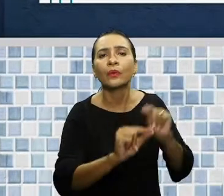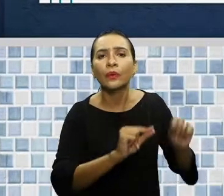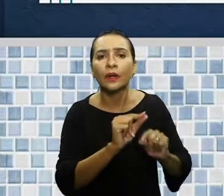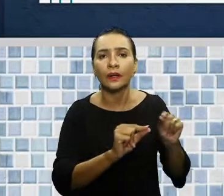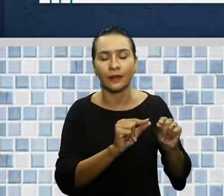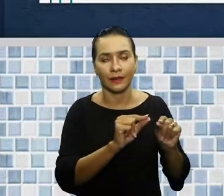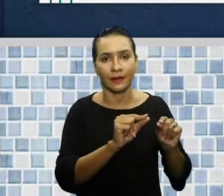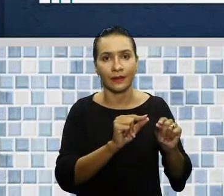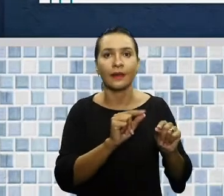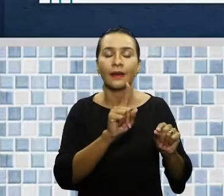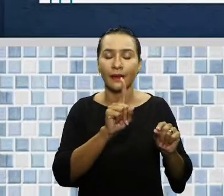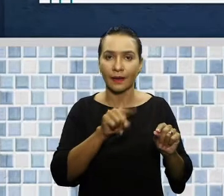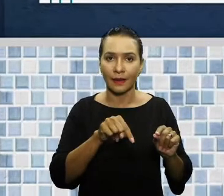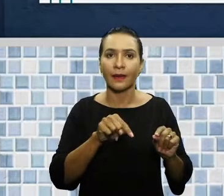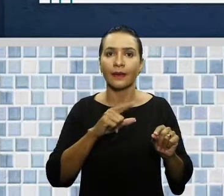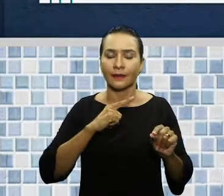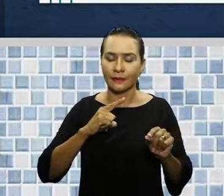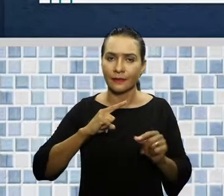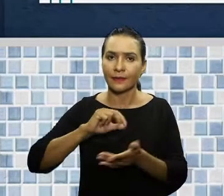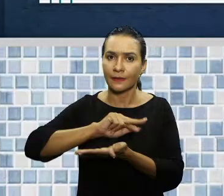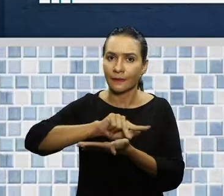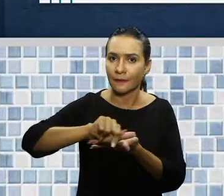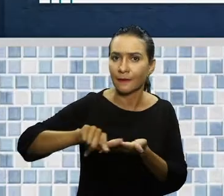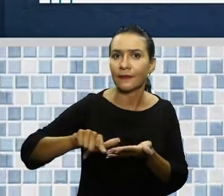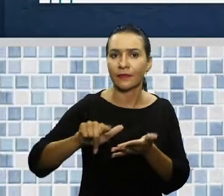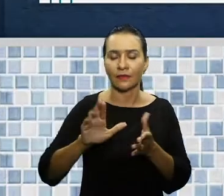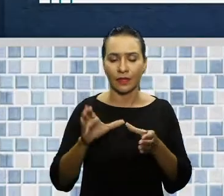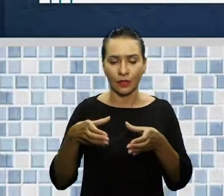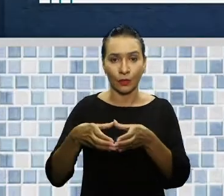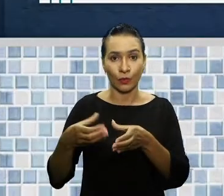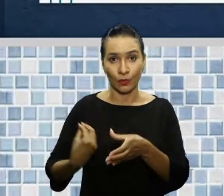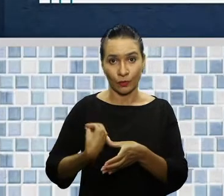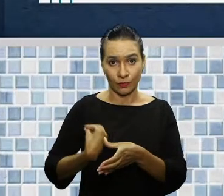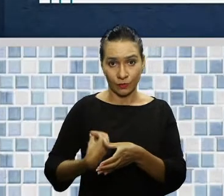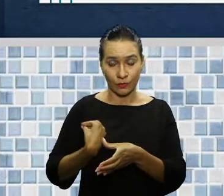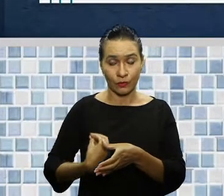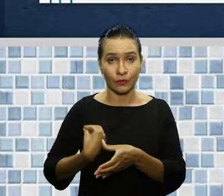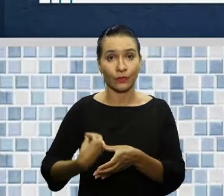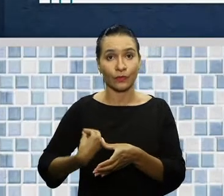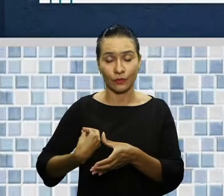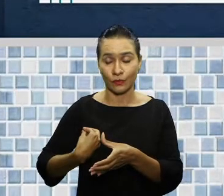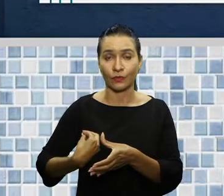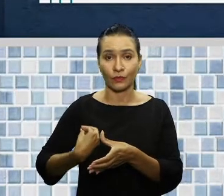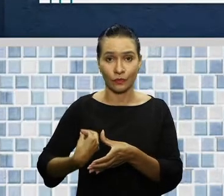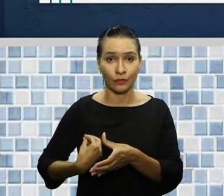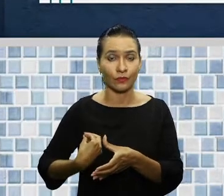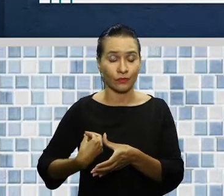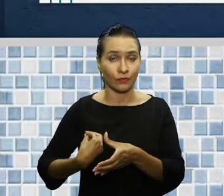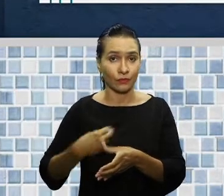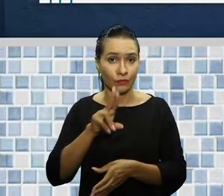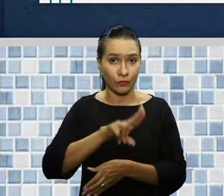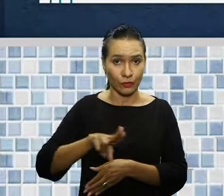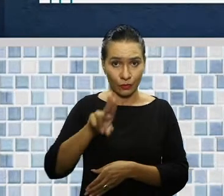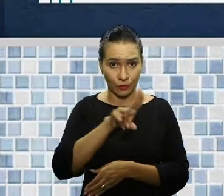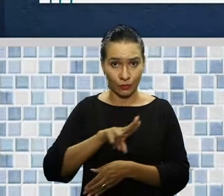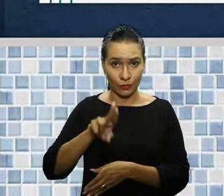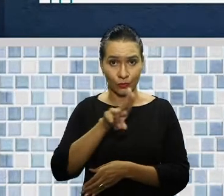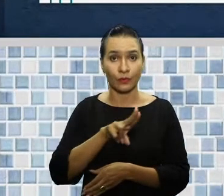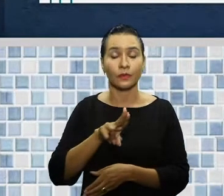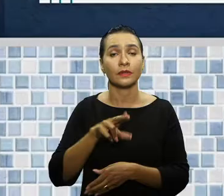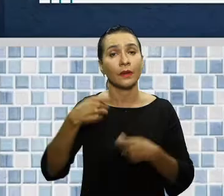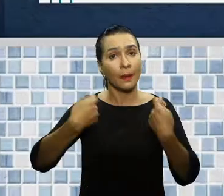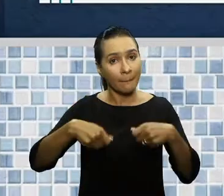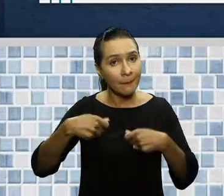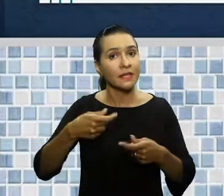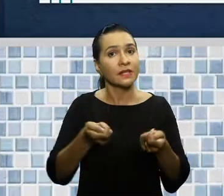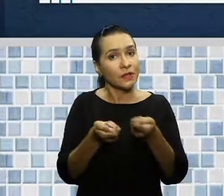eles são utilizados por diversos seres vivos e eles têm que ser utilizados de uma maneira